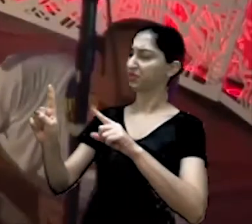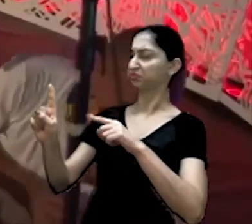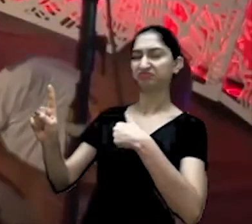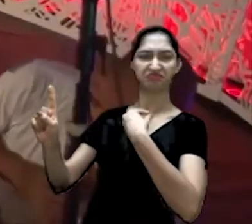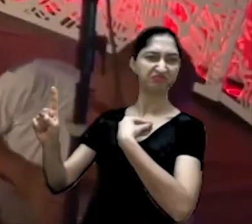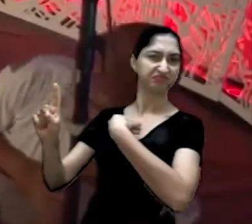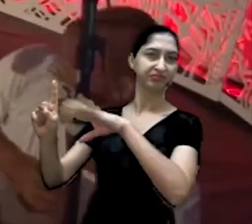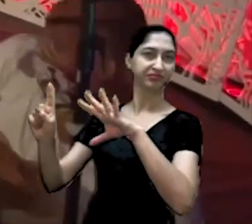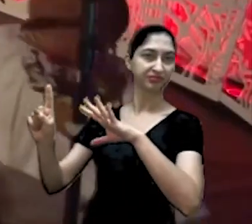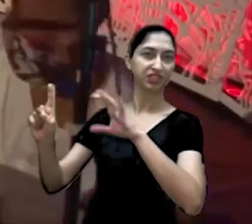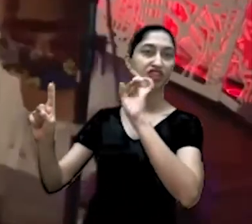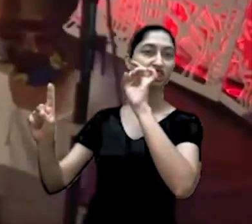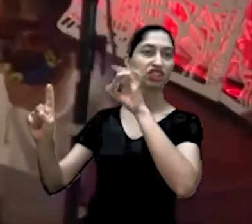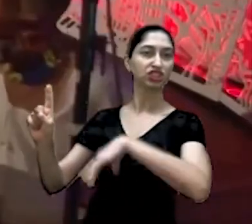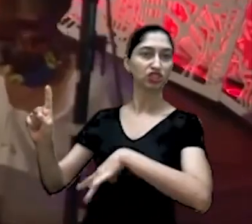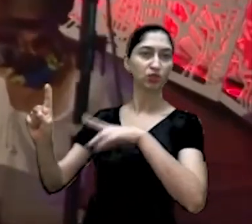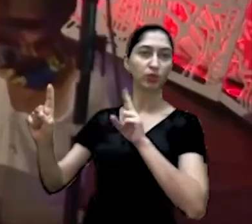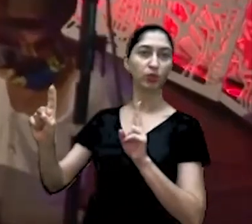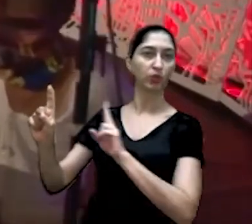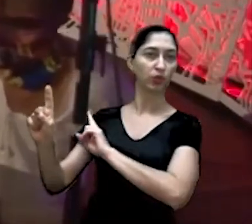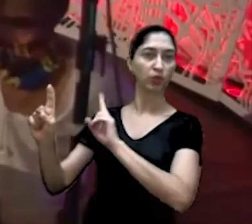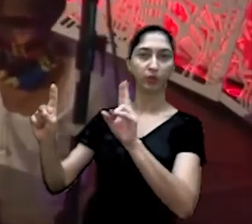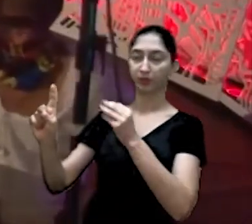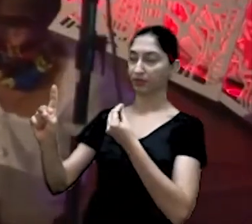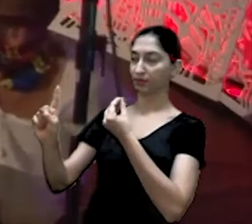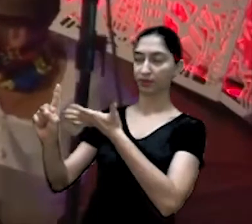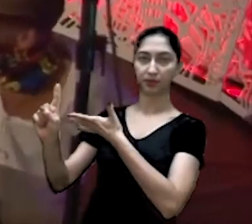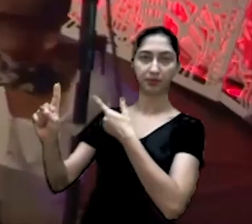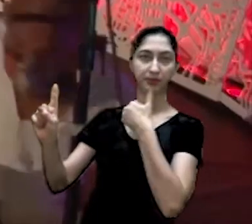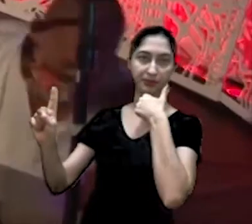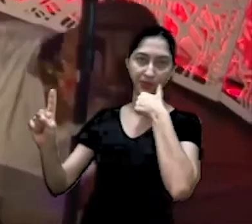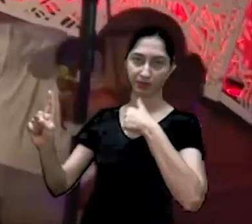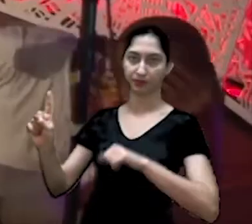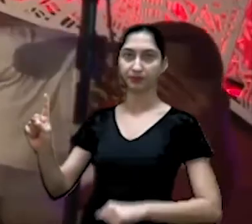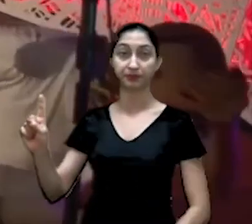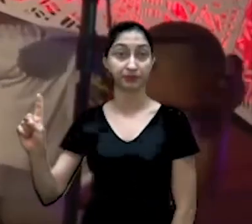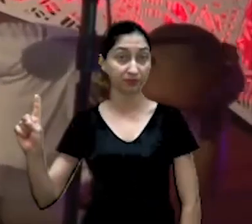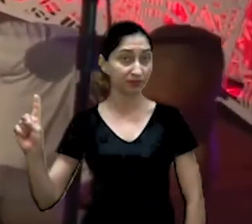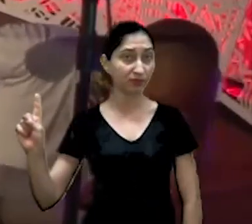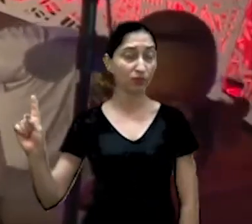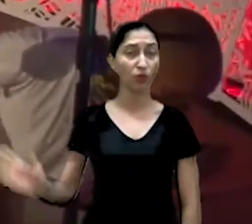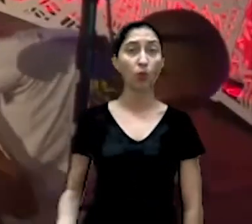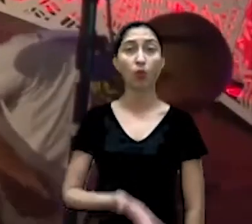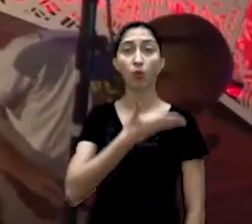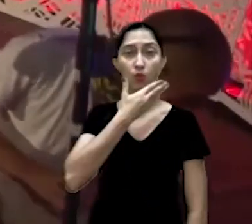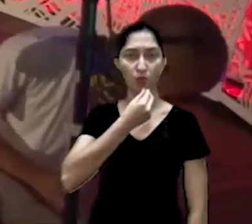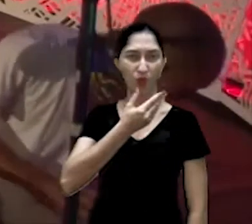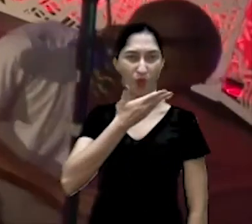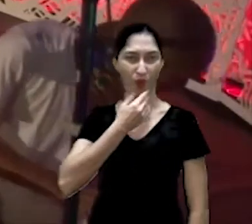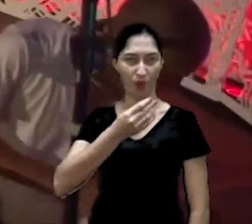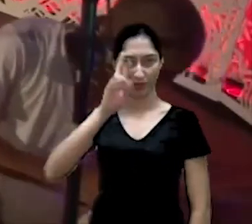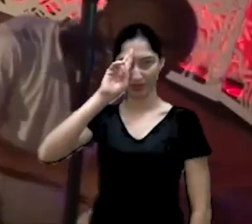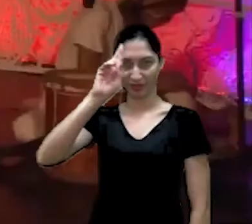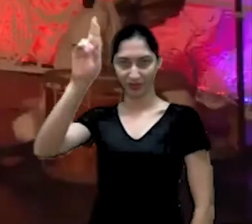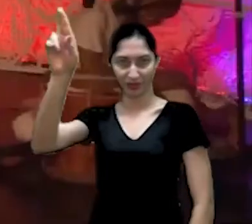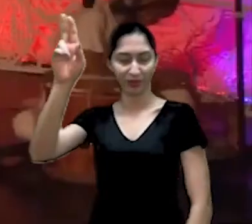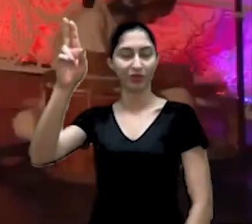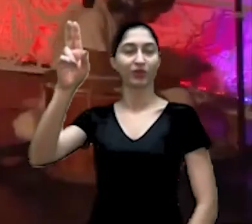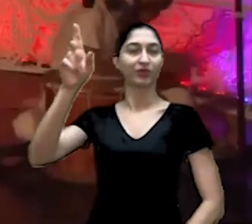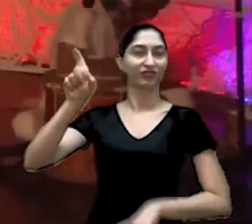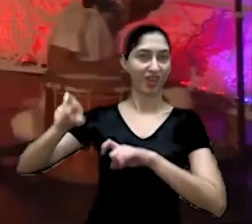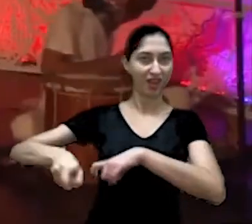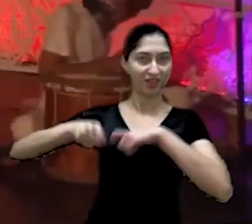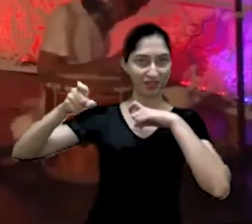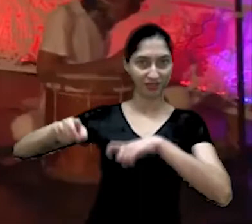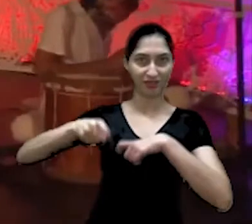mesmo. O coronel, quando tinha que chamar por ela, a chamava como